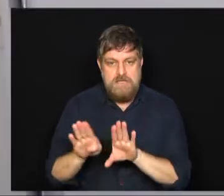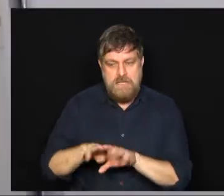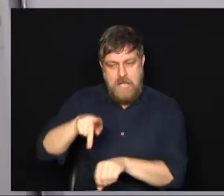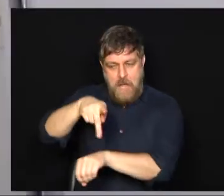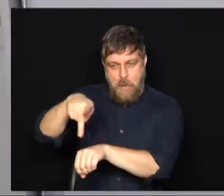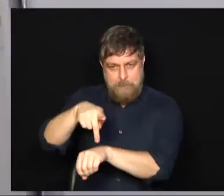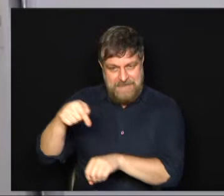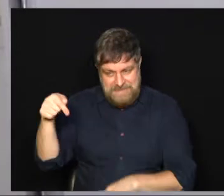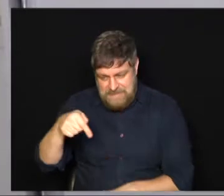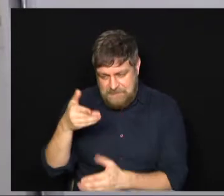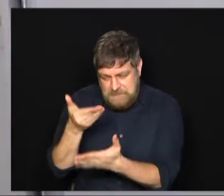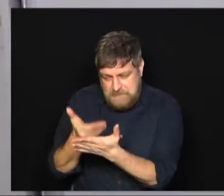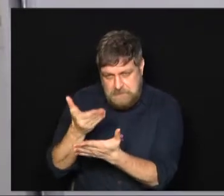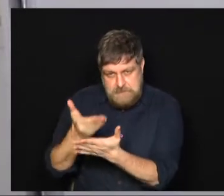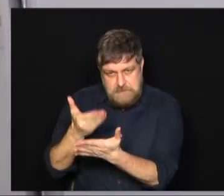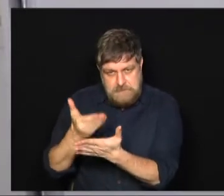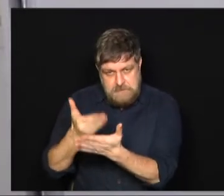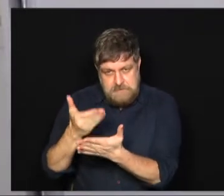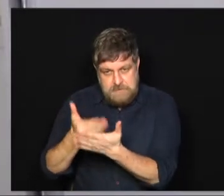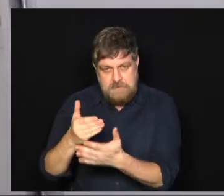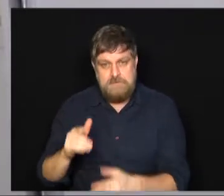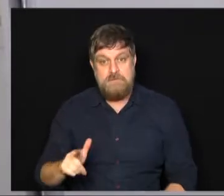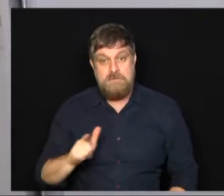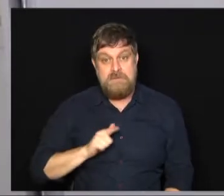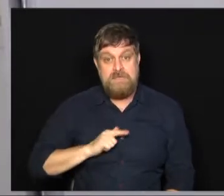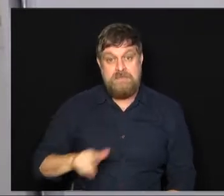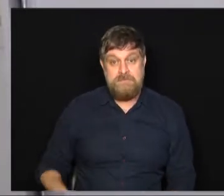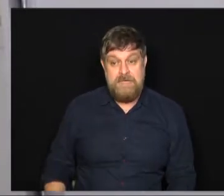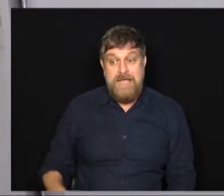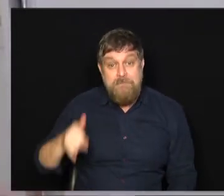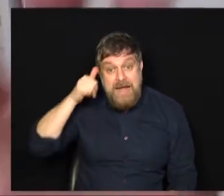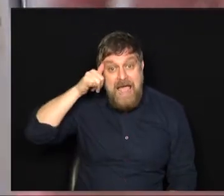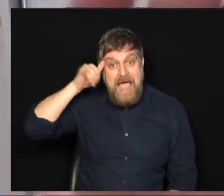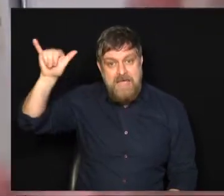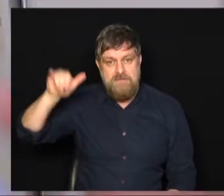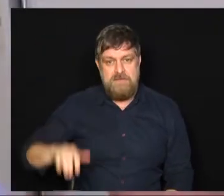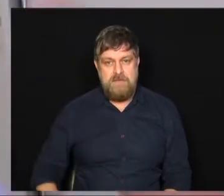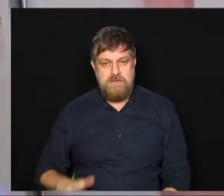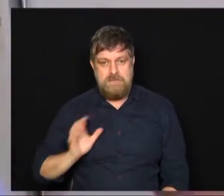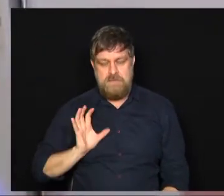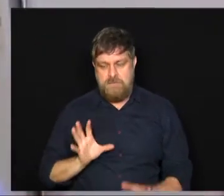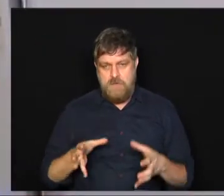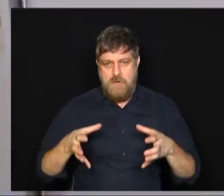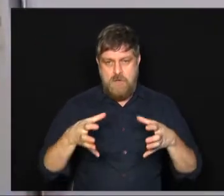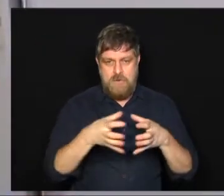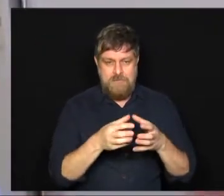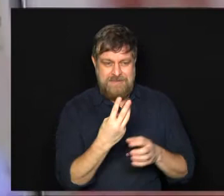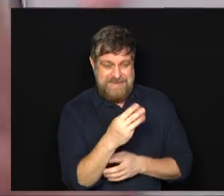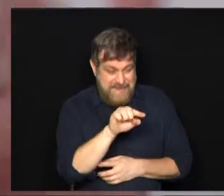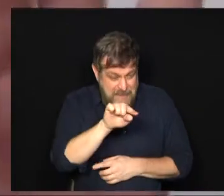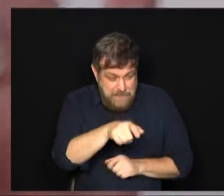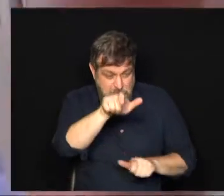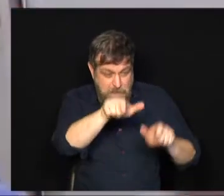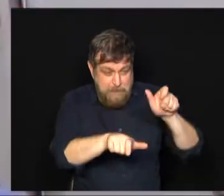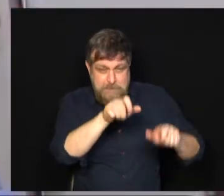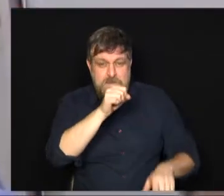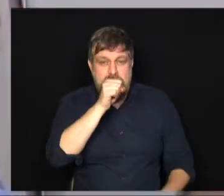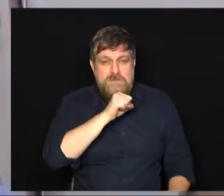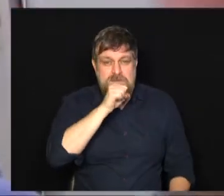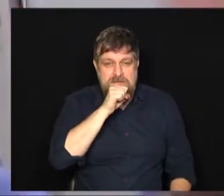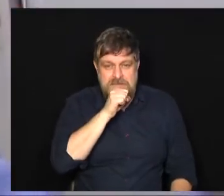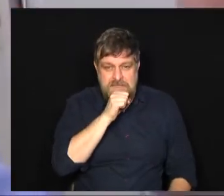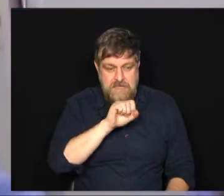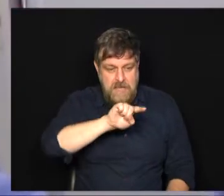bem emblemático do que você citou, que é a prevenção. Eles pegaram um grupo de 3.000 idosos,